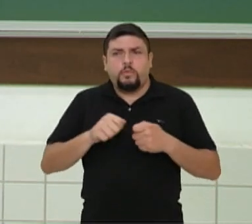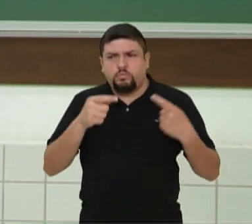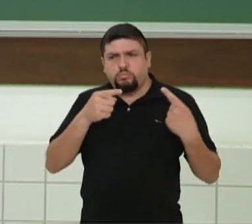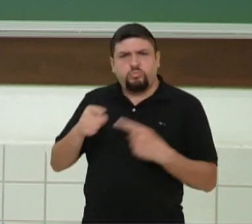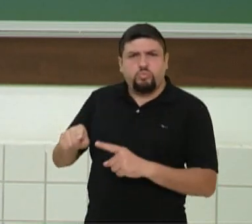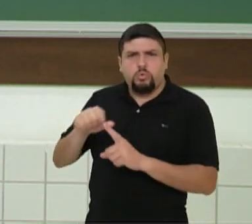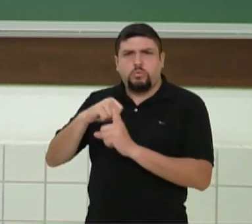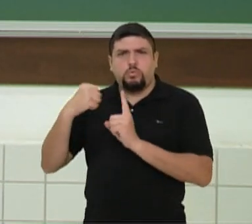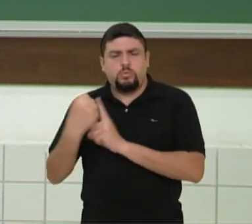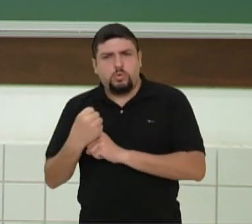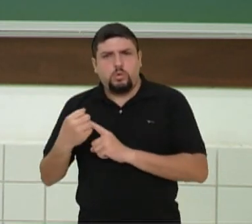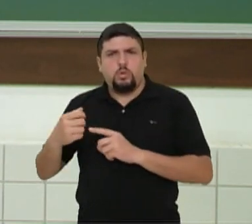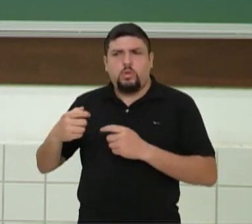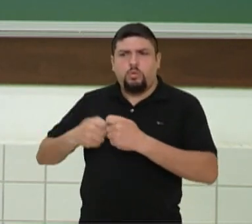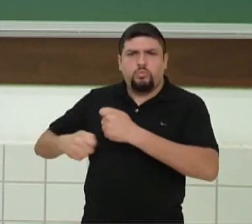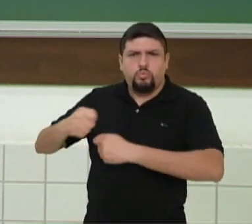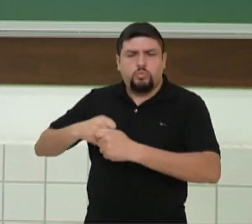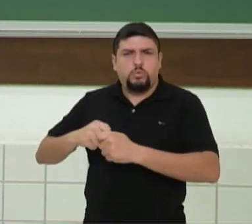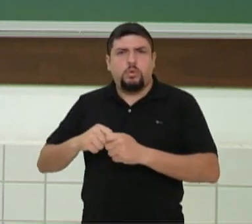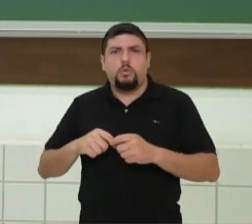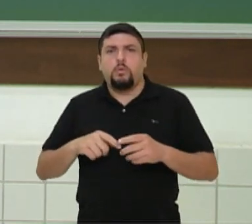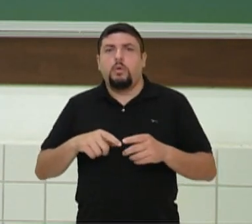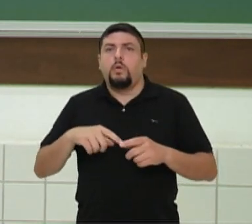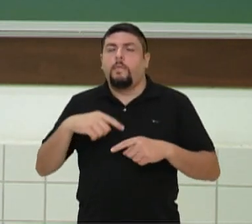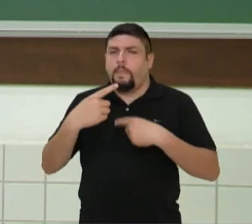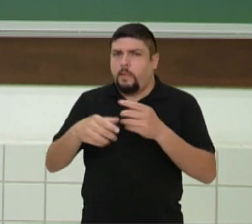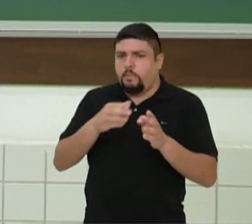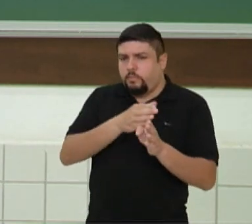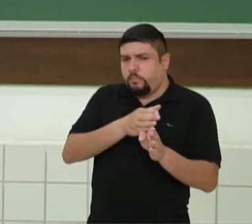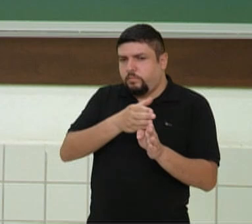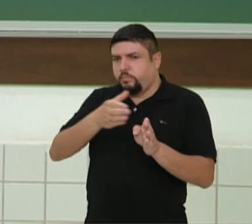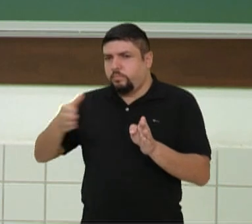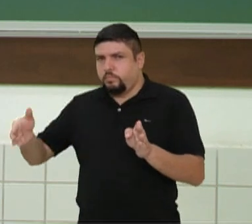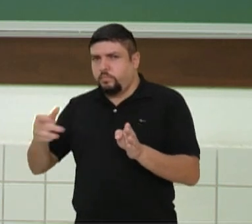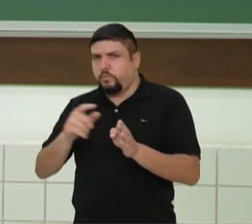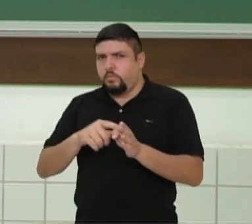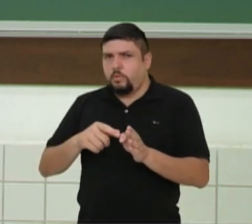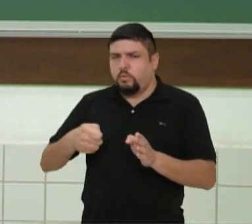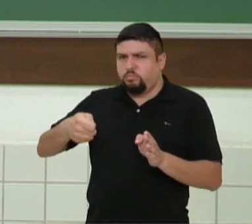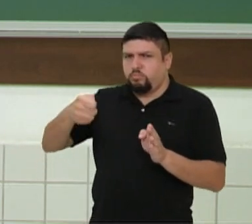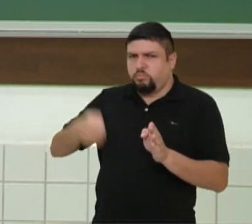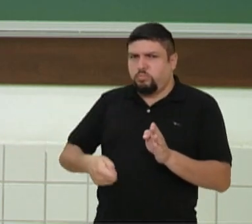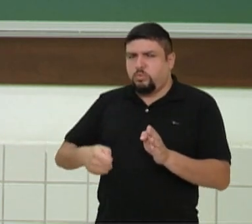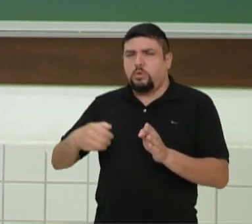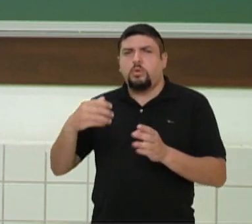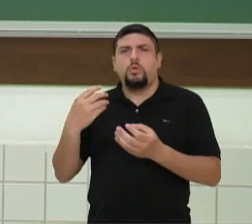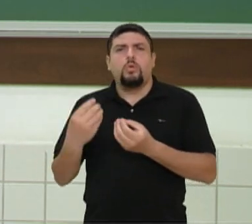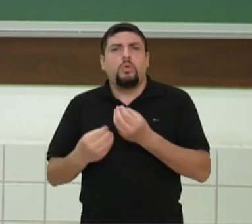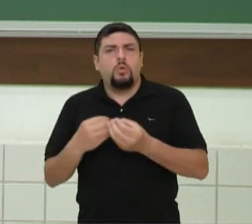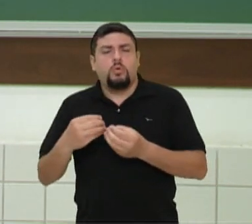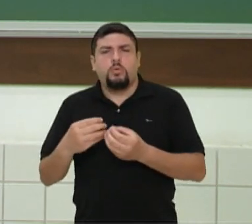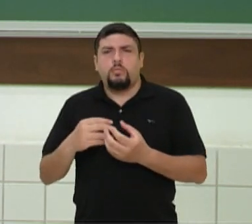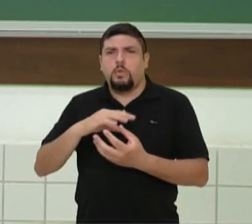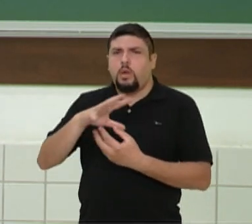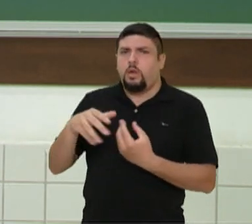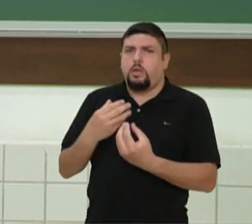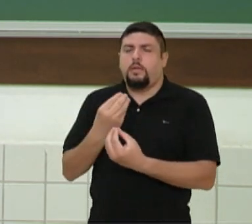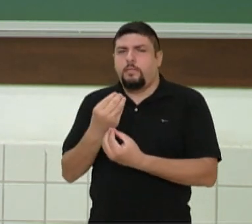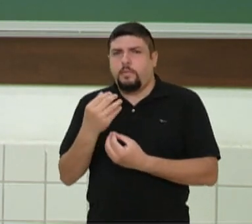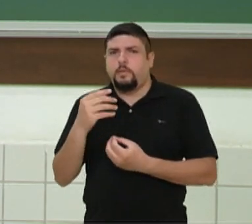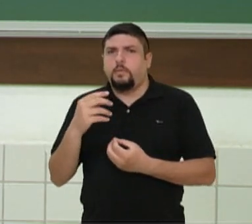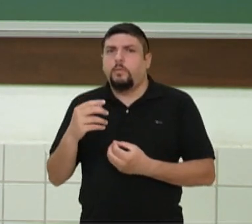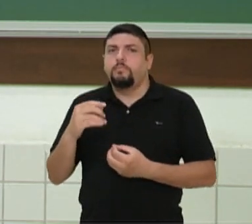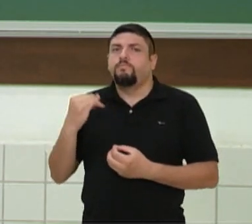foram características de um período posterior que nós vamos analisar. Durante a nossa ditadura militar, as artes tiveram um papel bastante importante